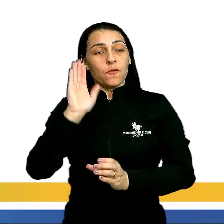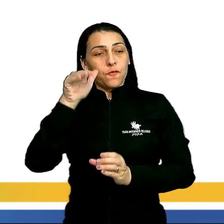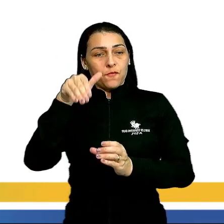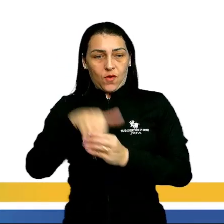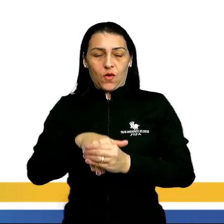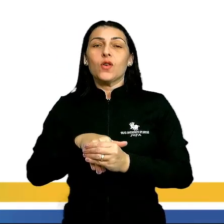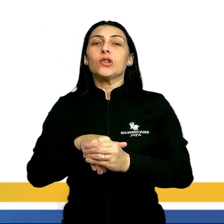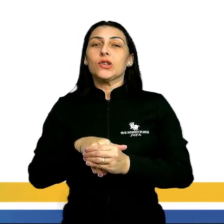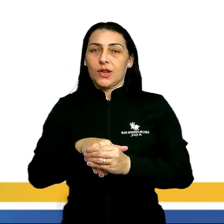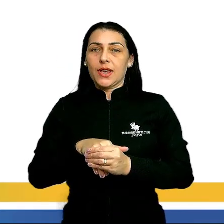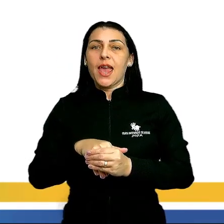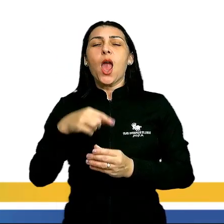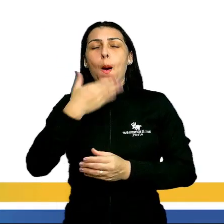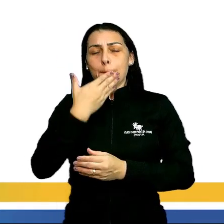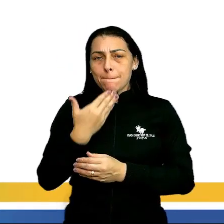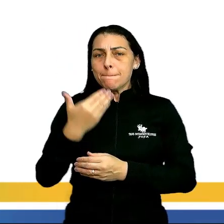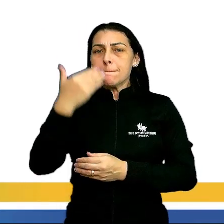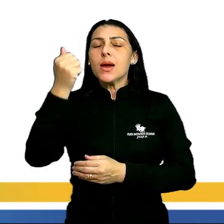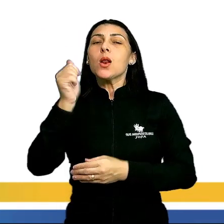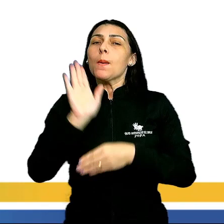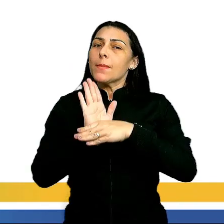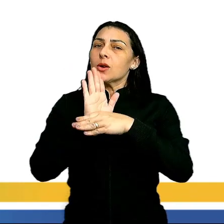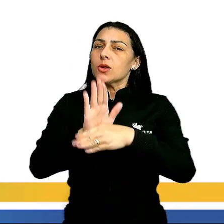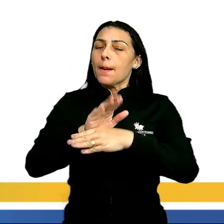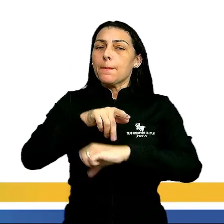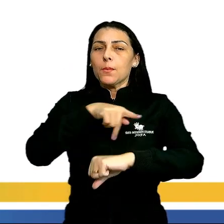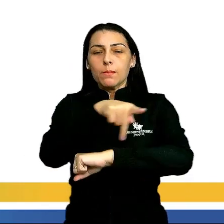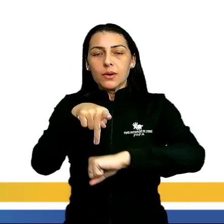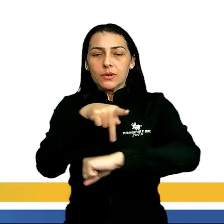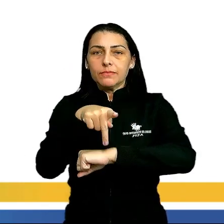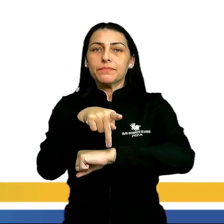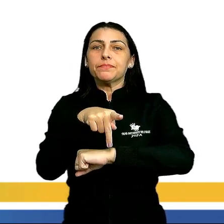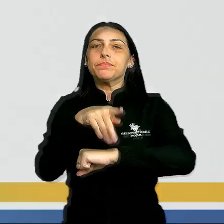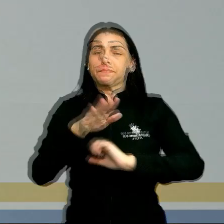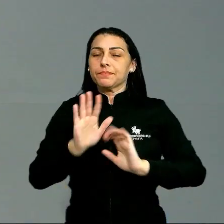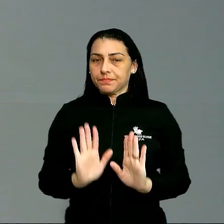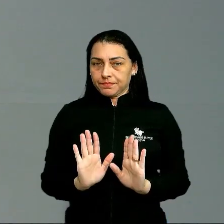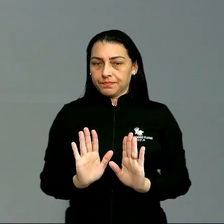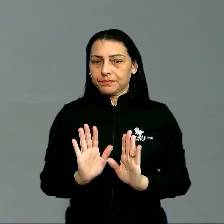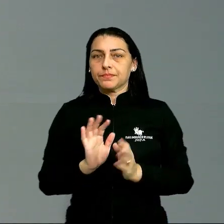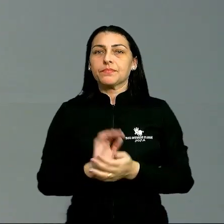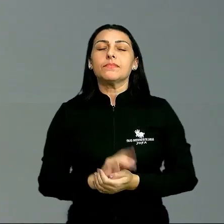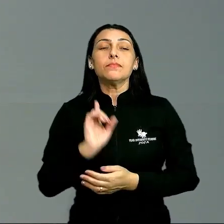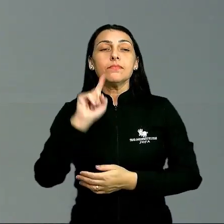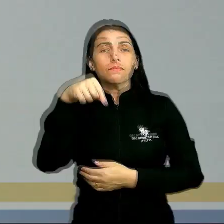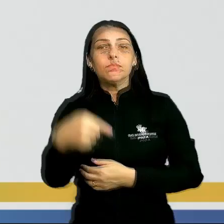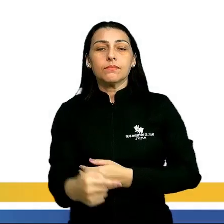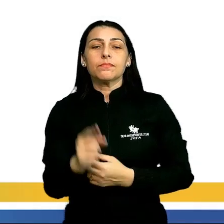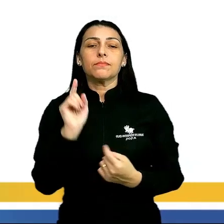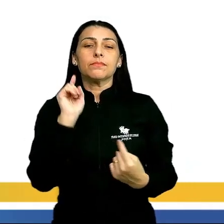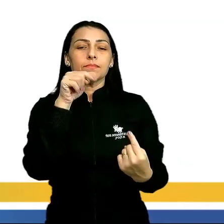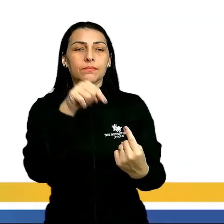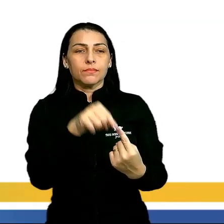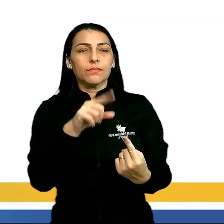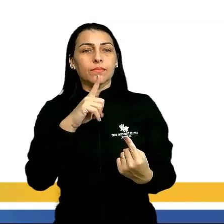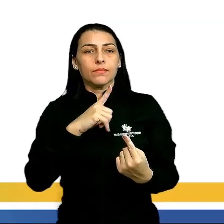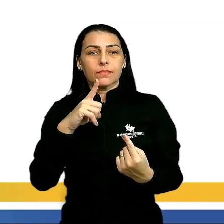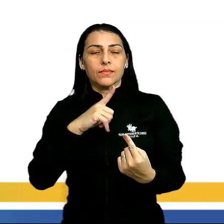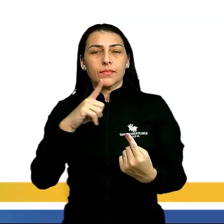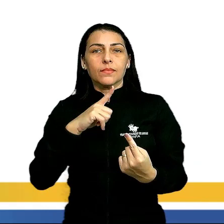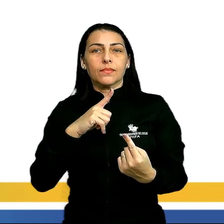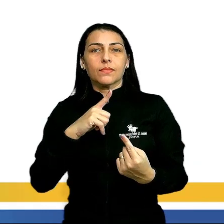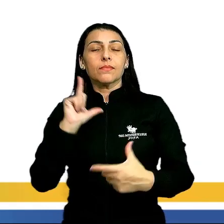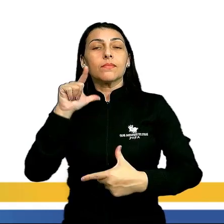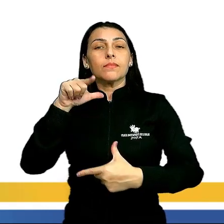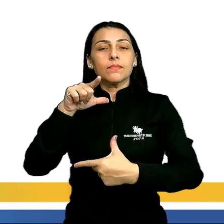vote aquilo. Eu sou o melhor para isso, para o país, enfim. Próxima função, nós temos aí